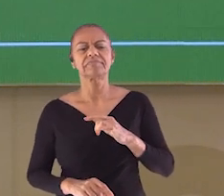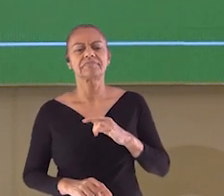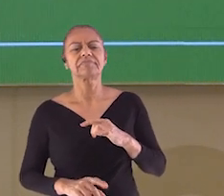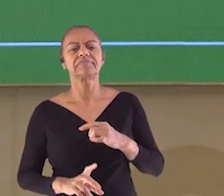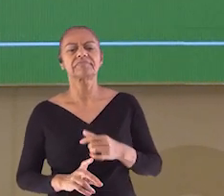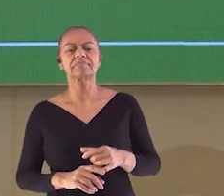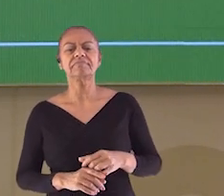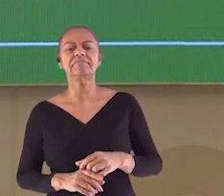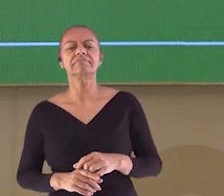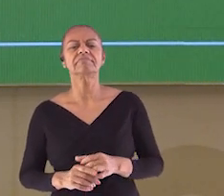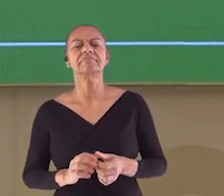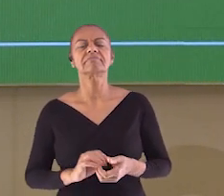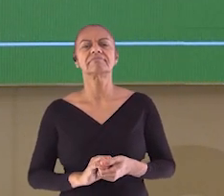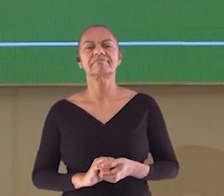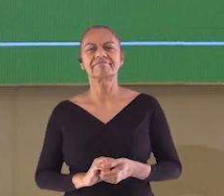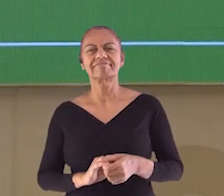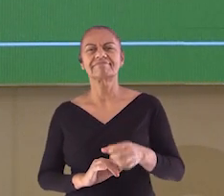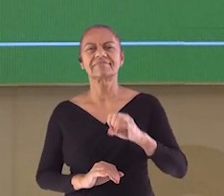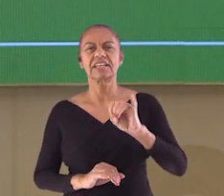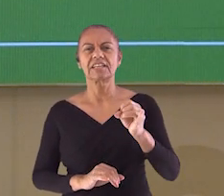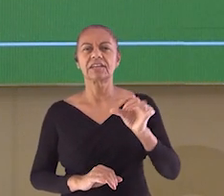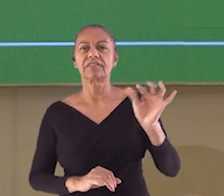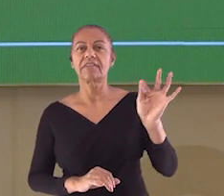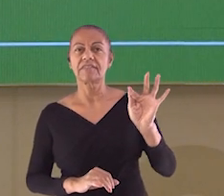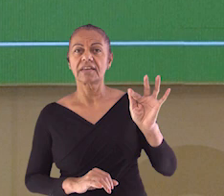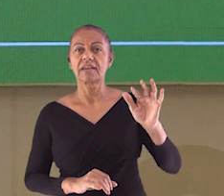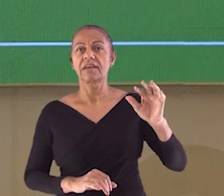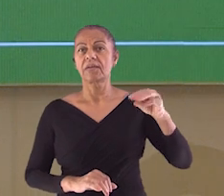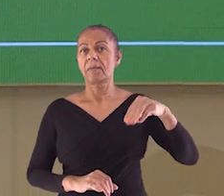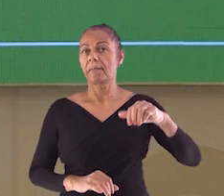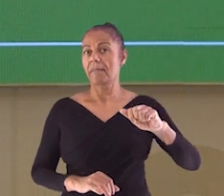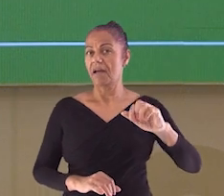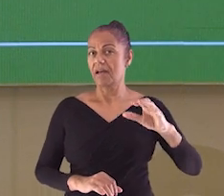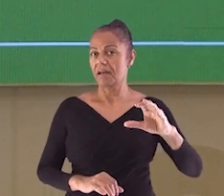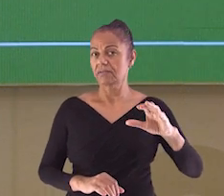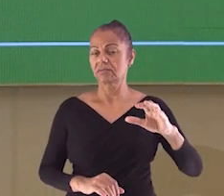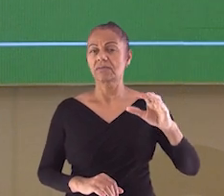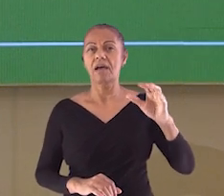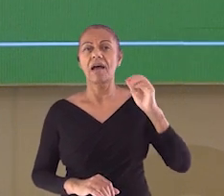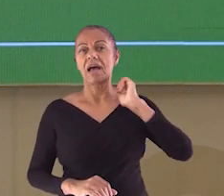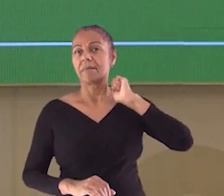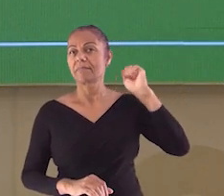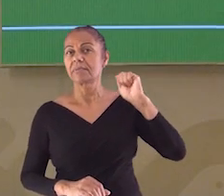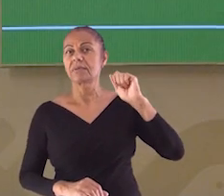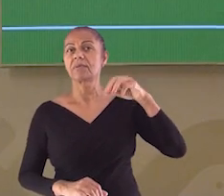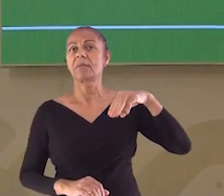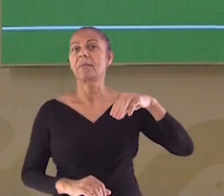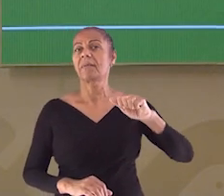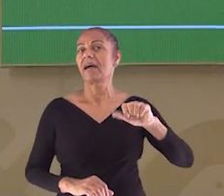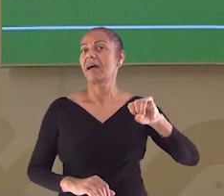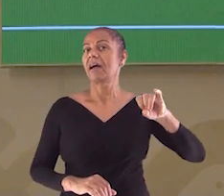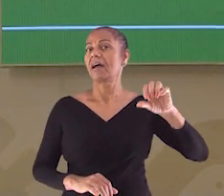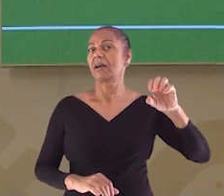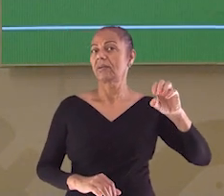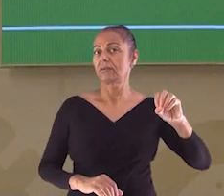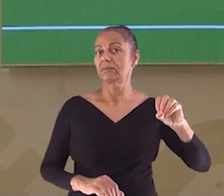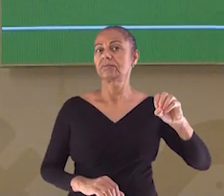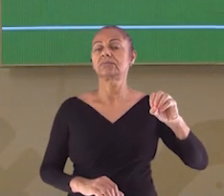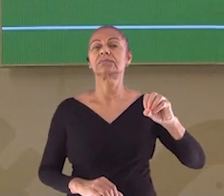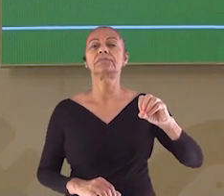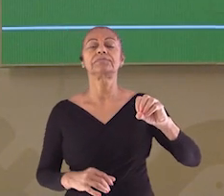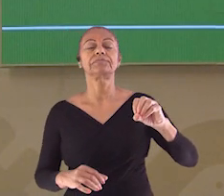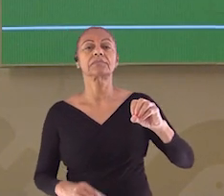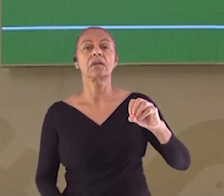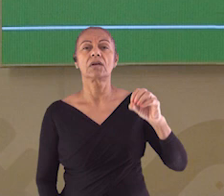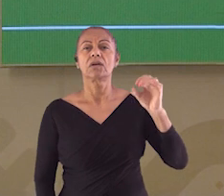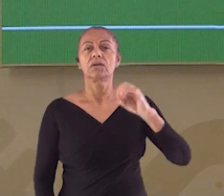agosto, setembro, outubro, novembro e dezembro, totalizando 12 meses. Agora, vamos entender um